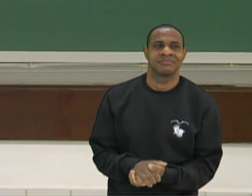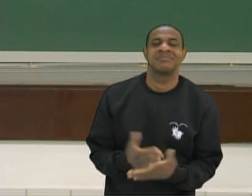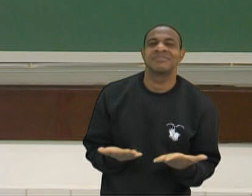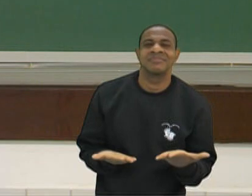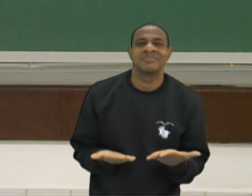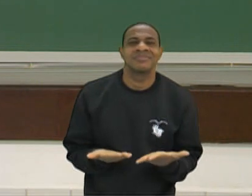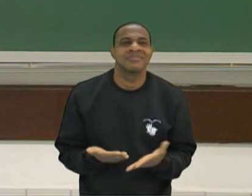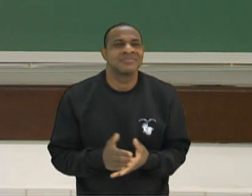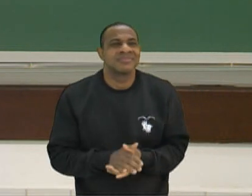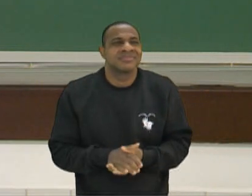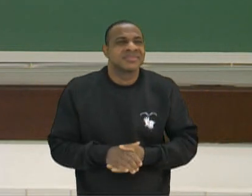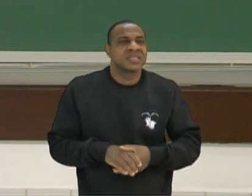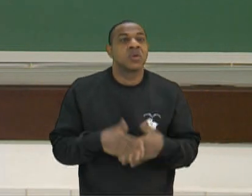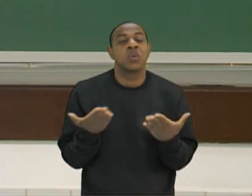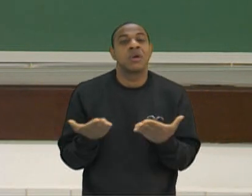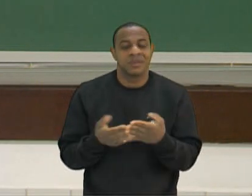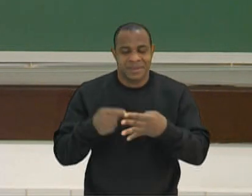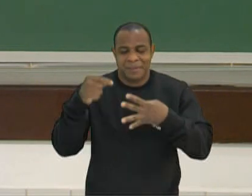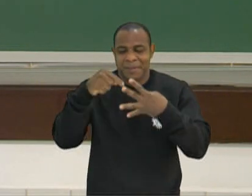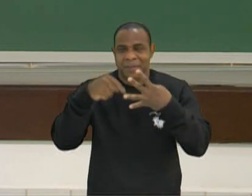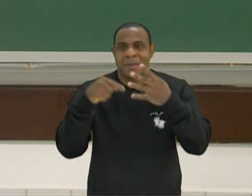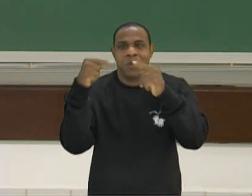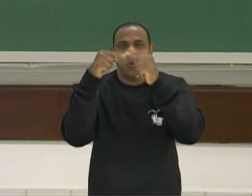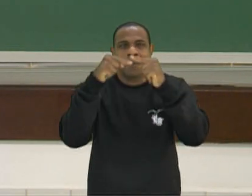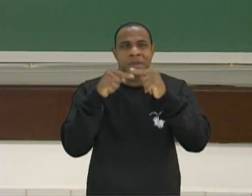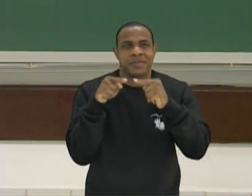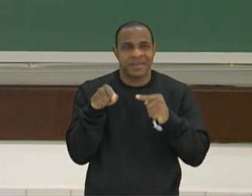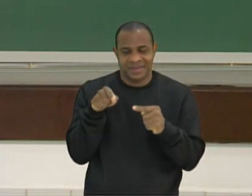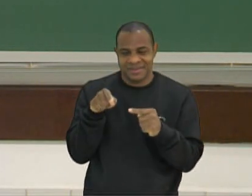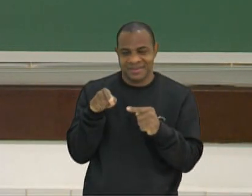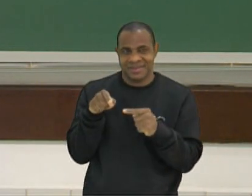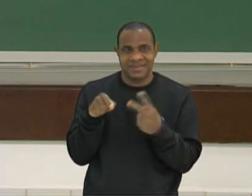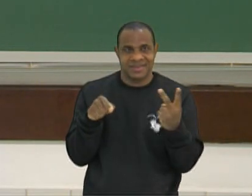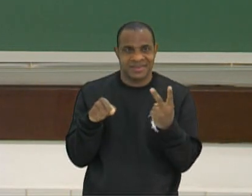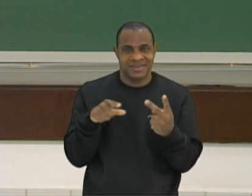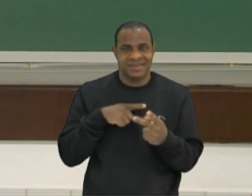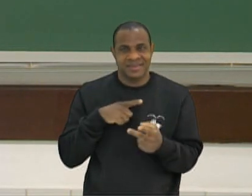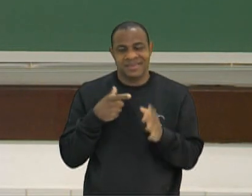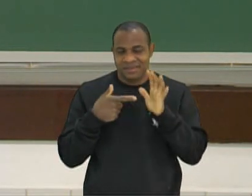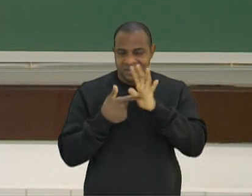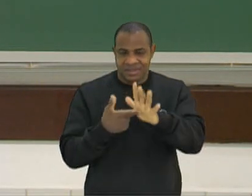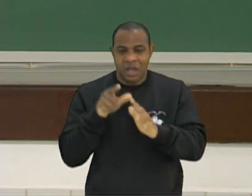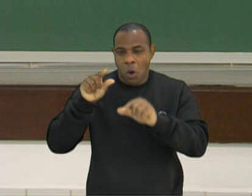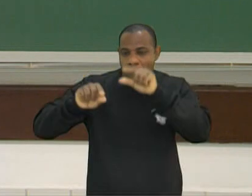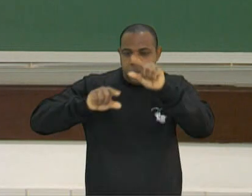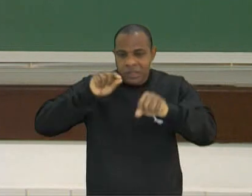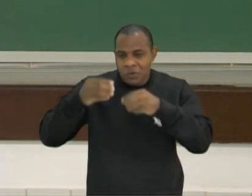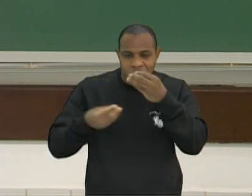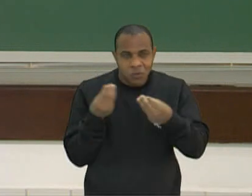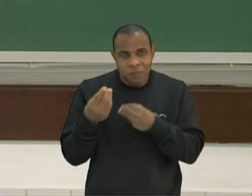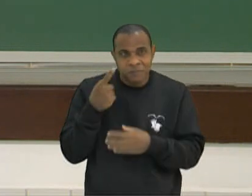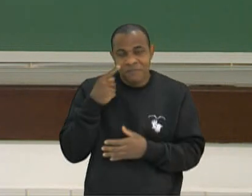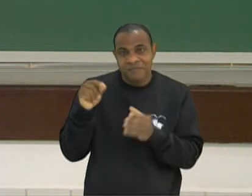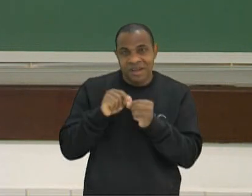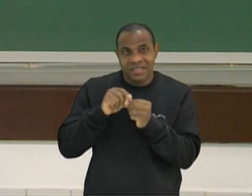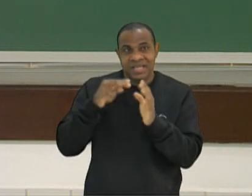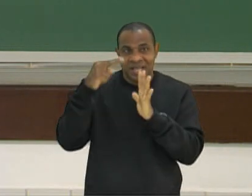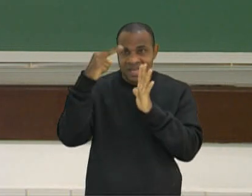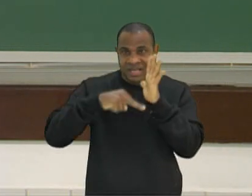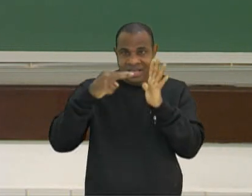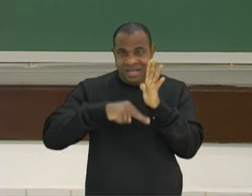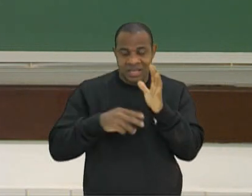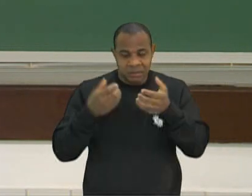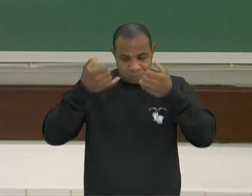Vamos lá então, prezado estudante, agora que você já tem a questão, agora que você já tem as opções, vamos fazer a leitura de maneira